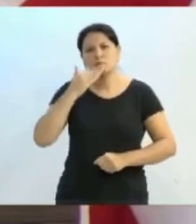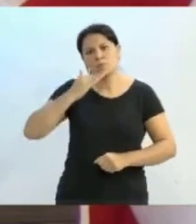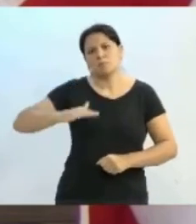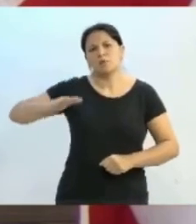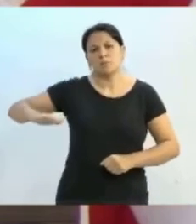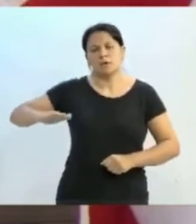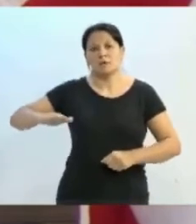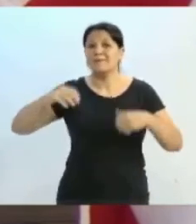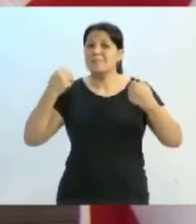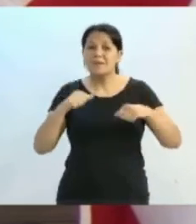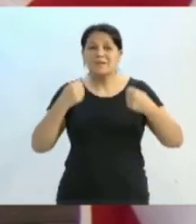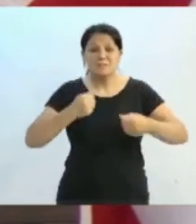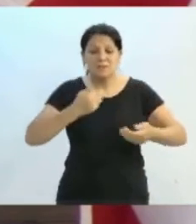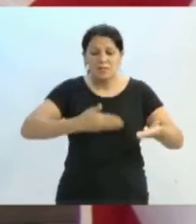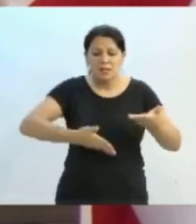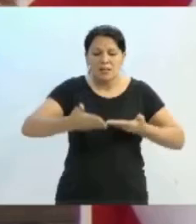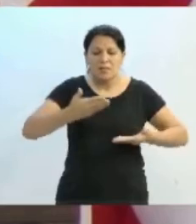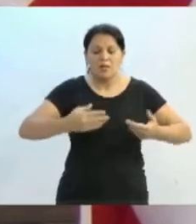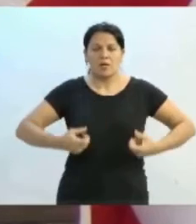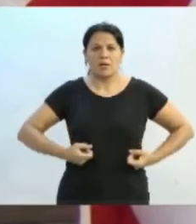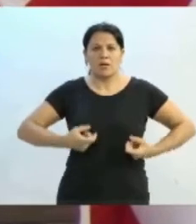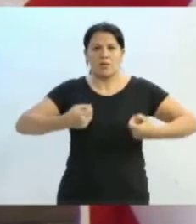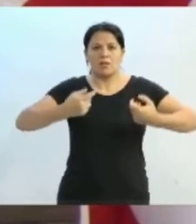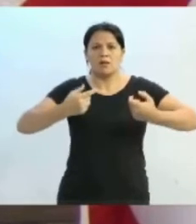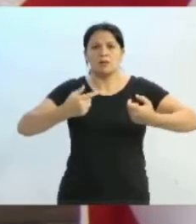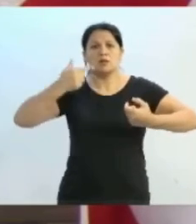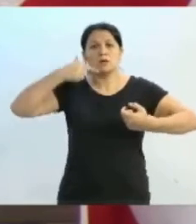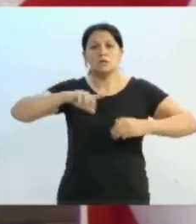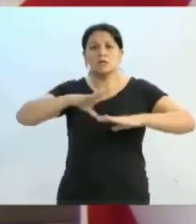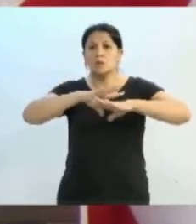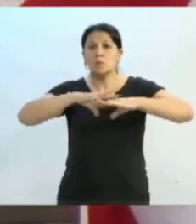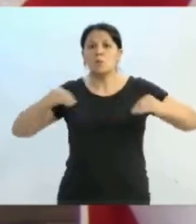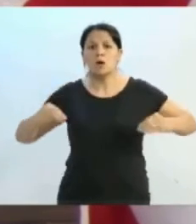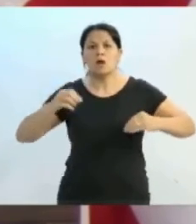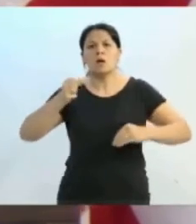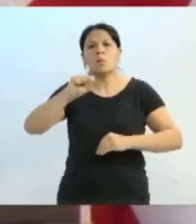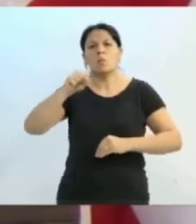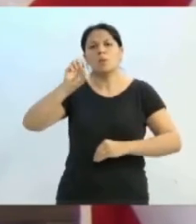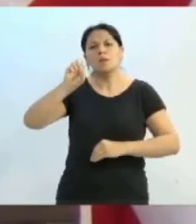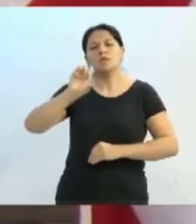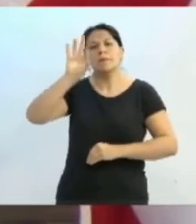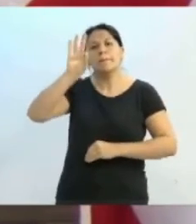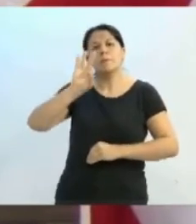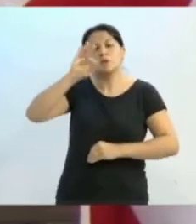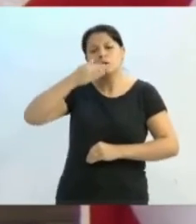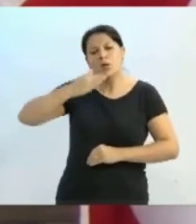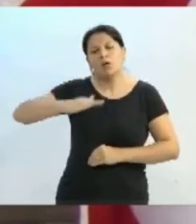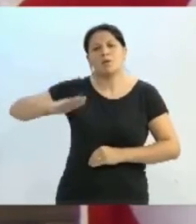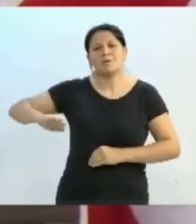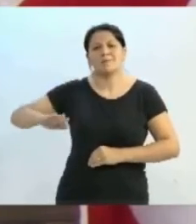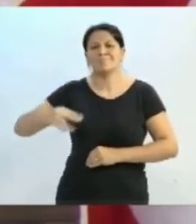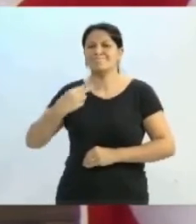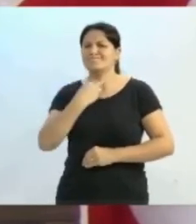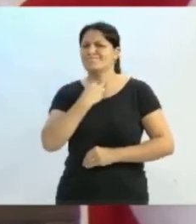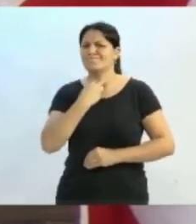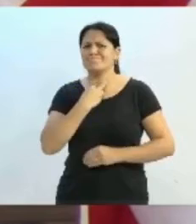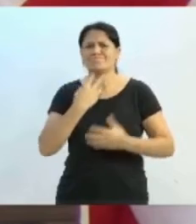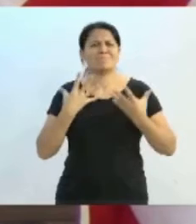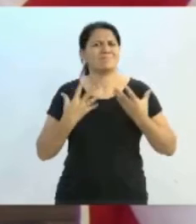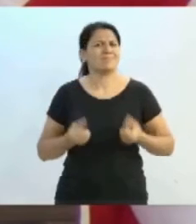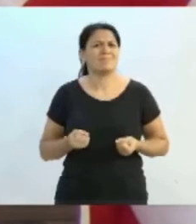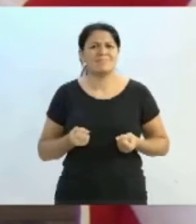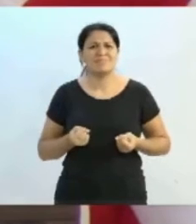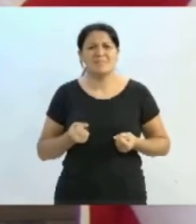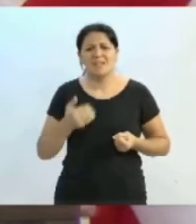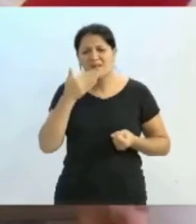adequado tratamento do Câncer Infantil pode levar à cura de até oitenta por cento das nossas crianças não podemos aceitar no que